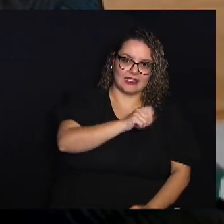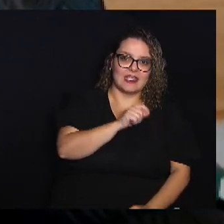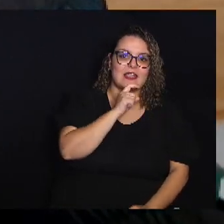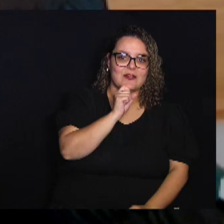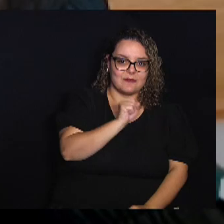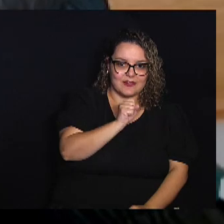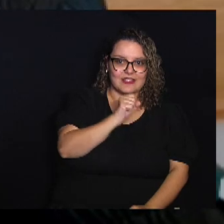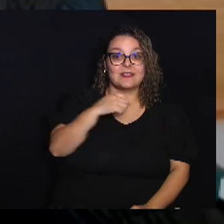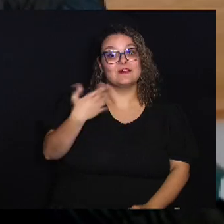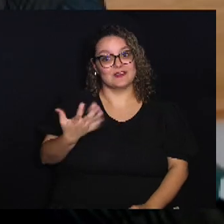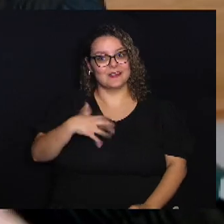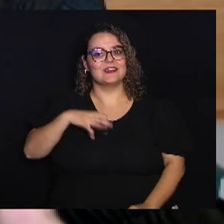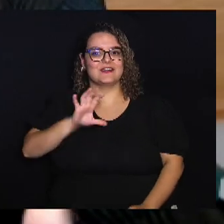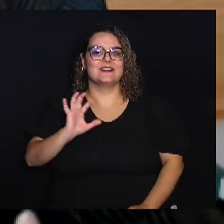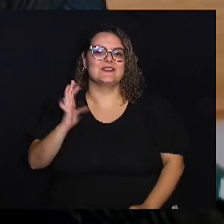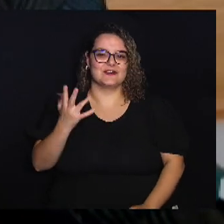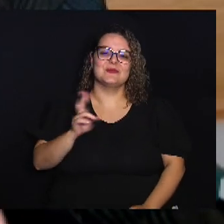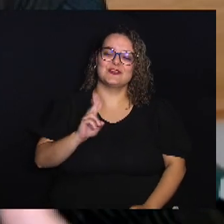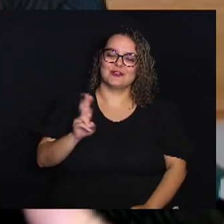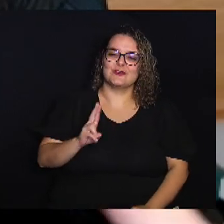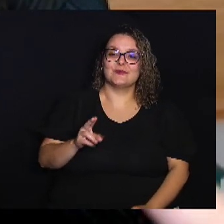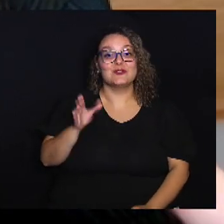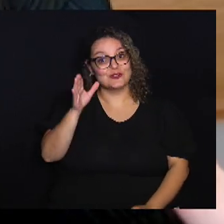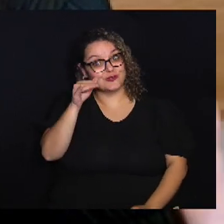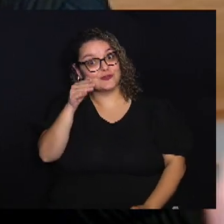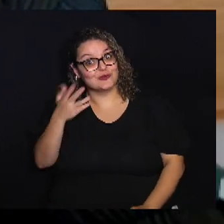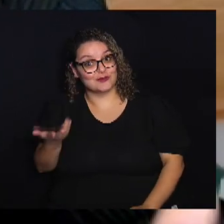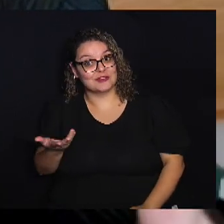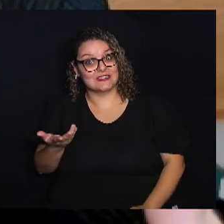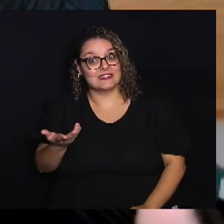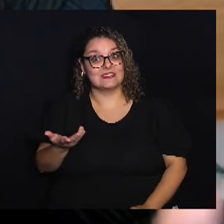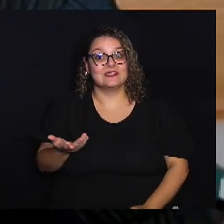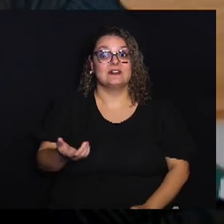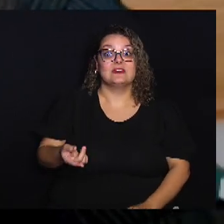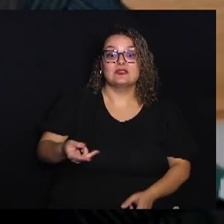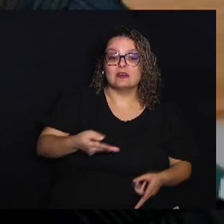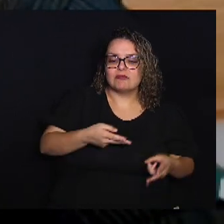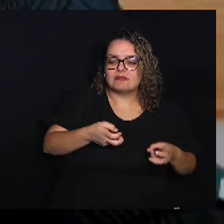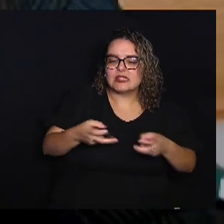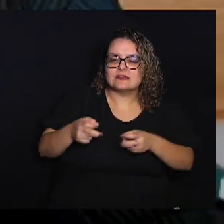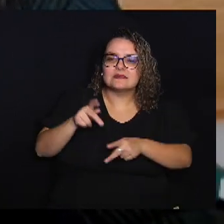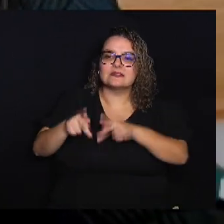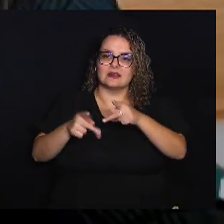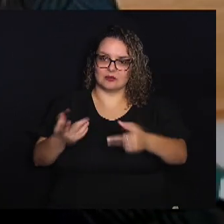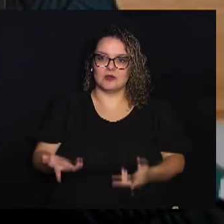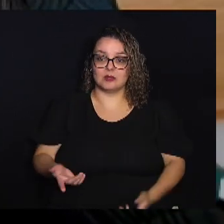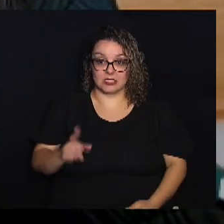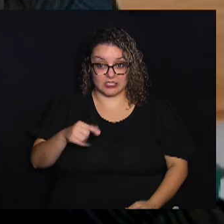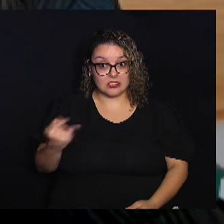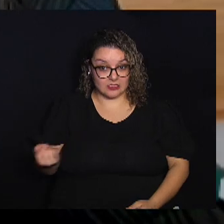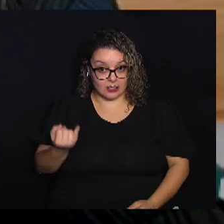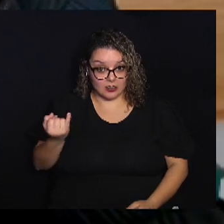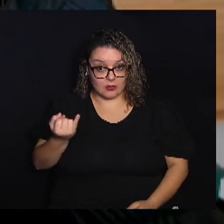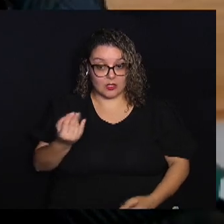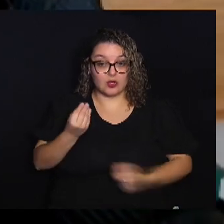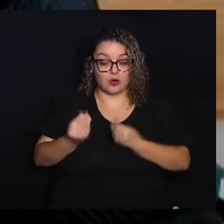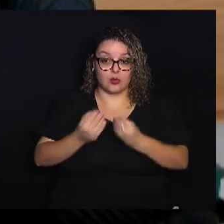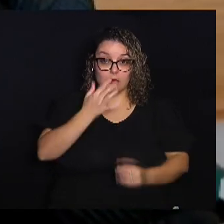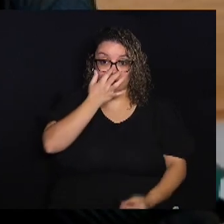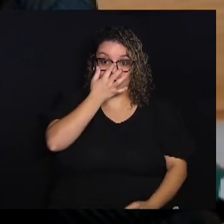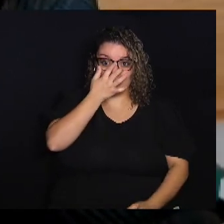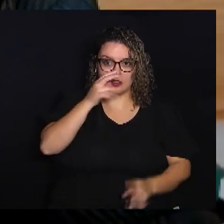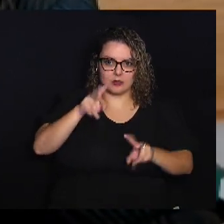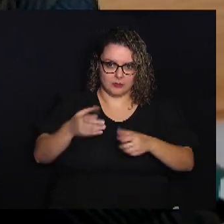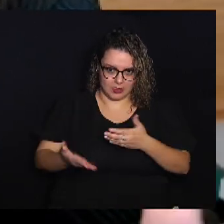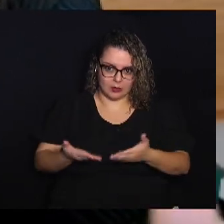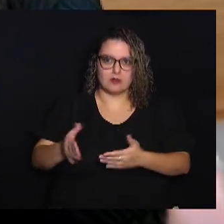resfriamento. Foi assim que surgiu o nome, de uma forma curiosa, a partir da observação da população. Então, é interessante como, apesar de ser um tema